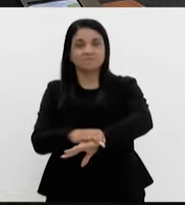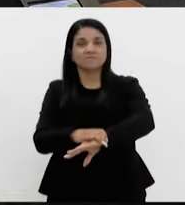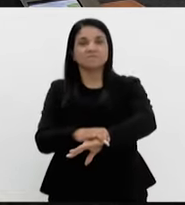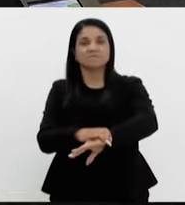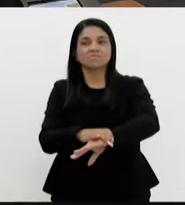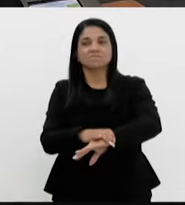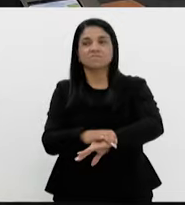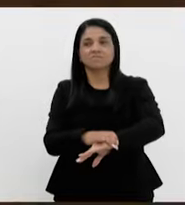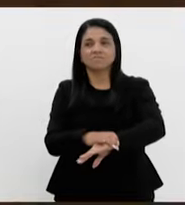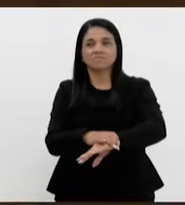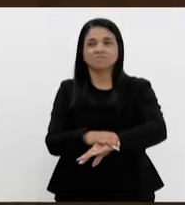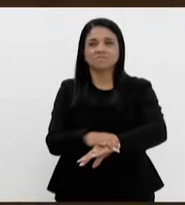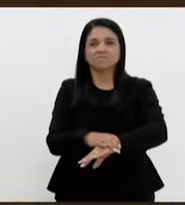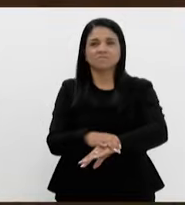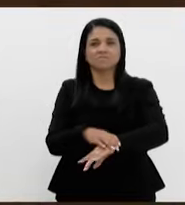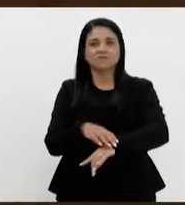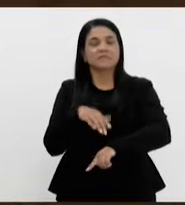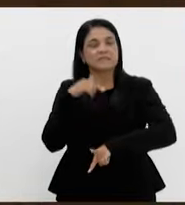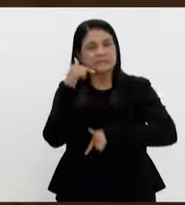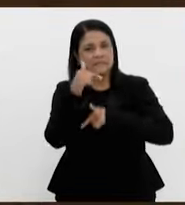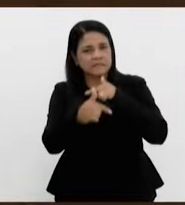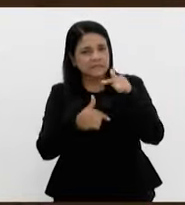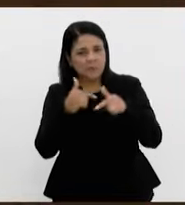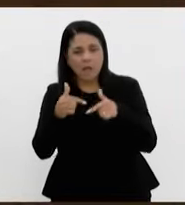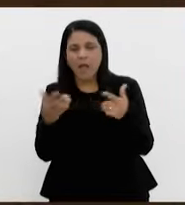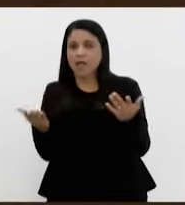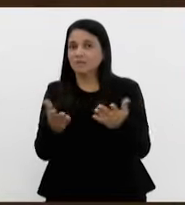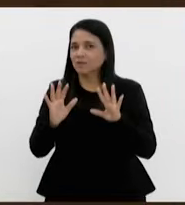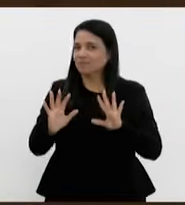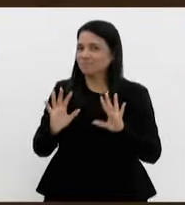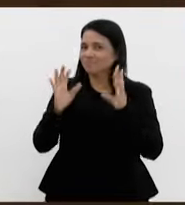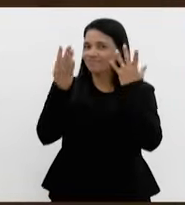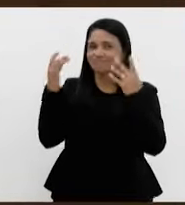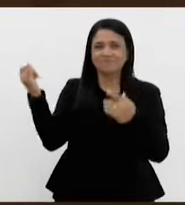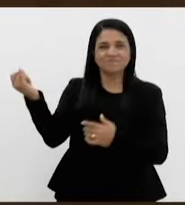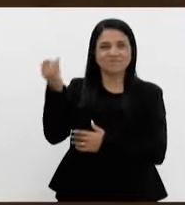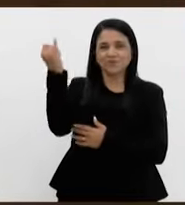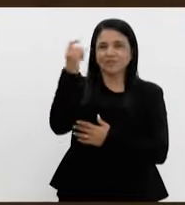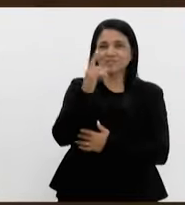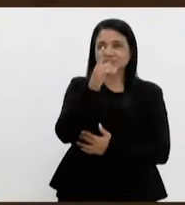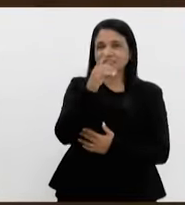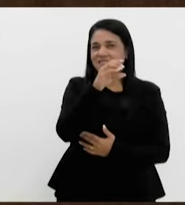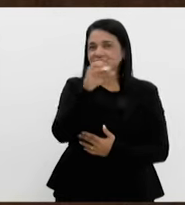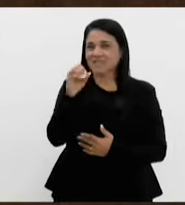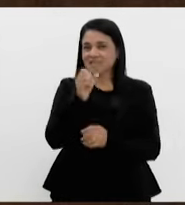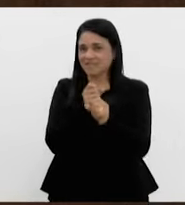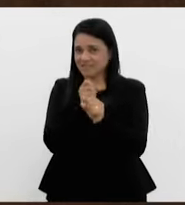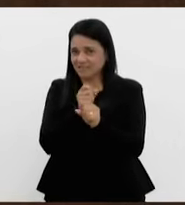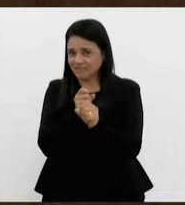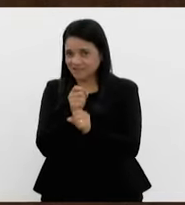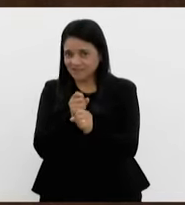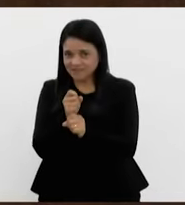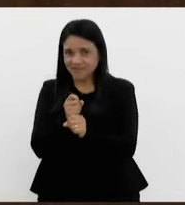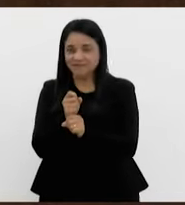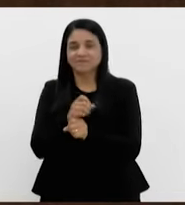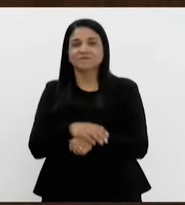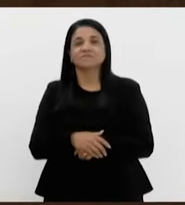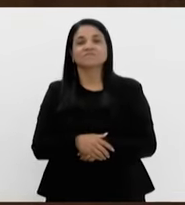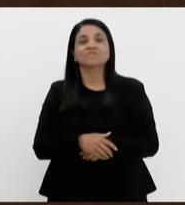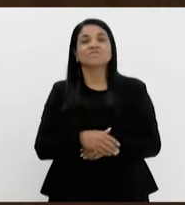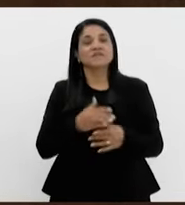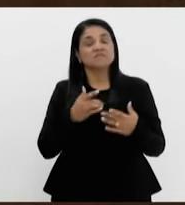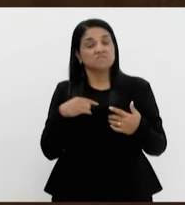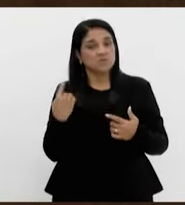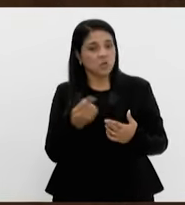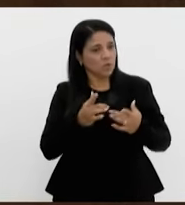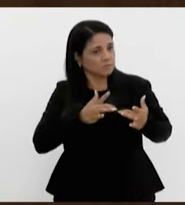faz esse aniversário tão importante, um século, e dizer que nós estamos à